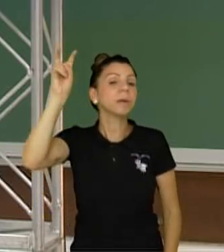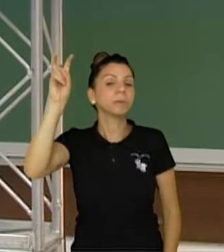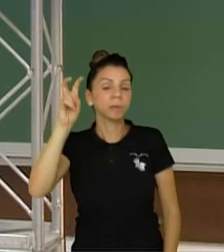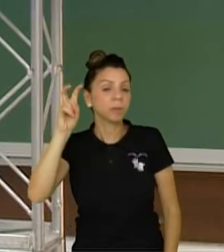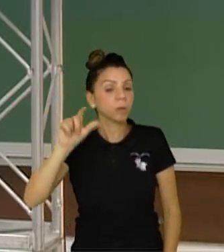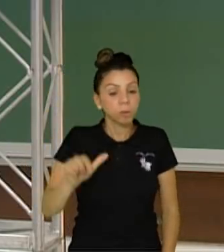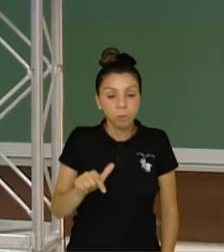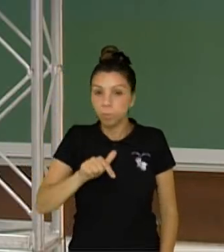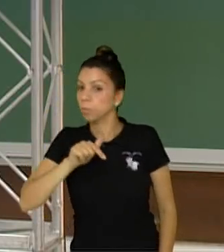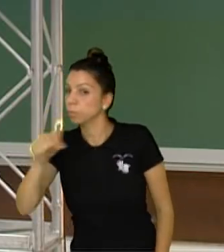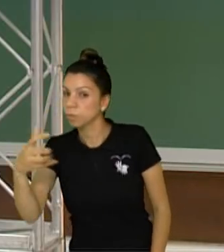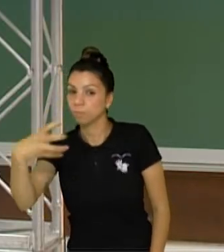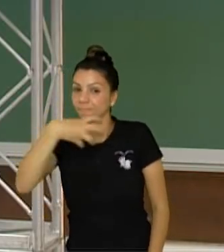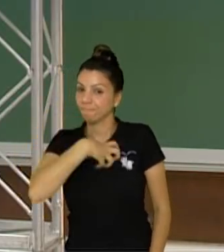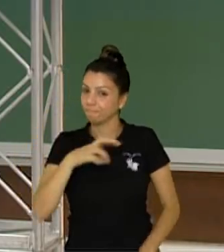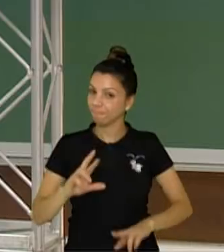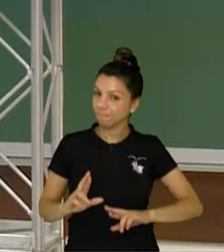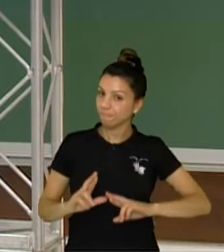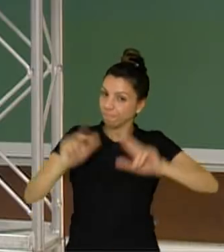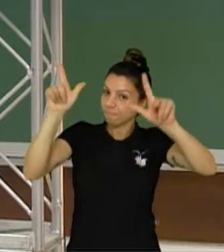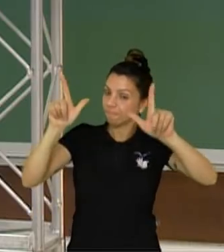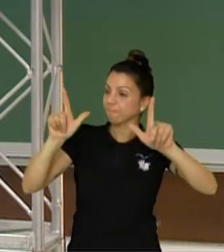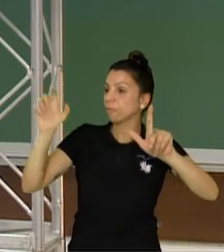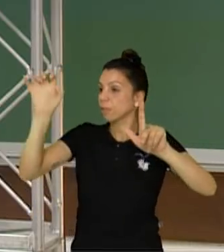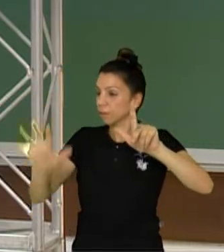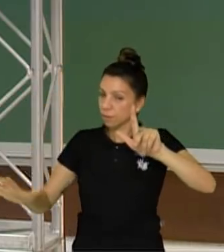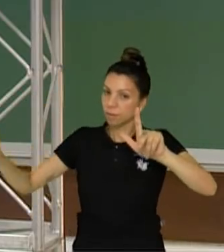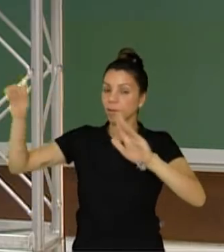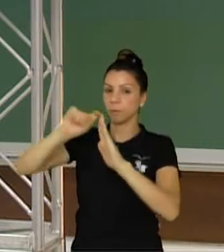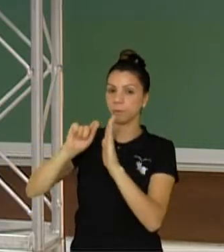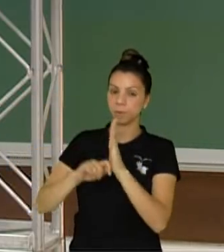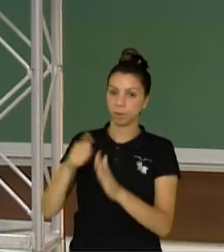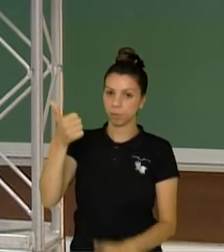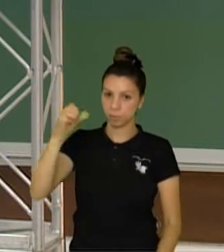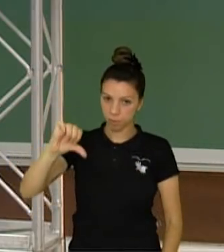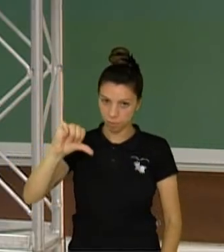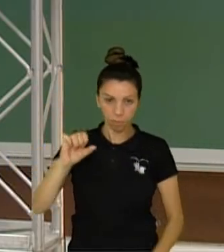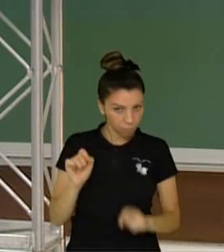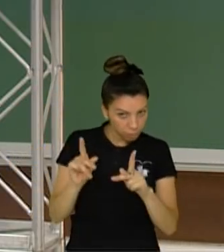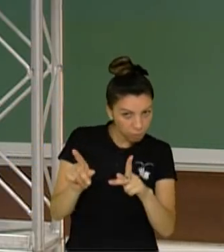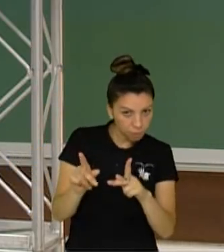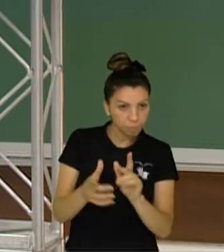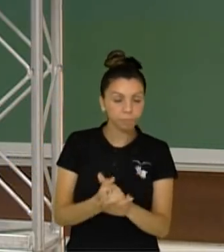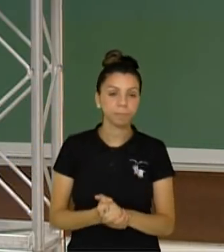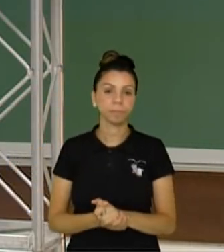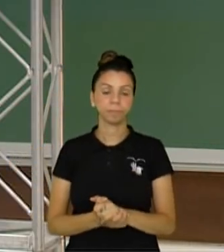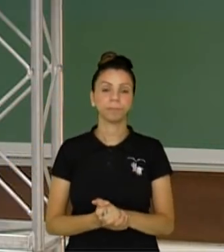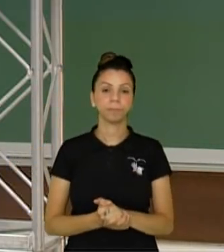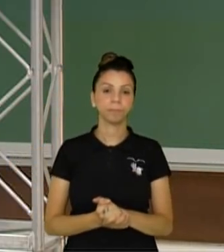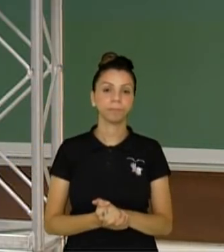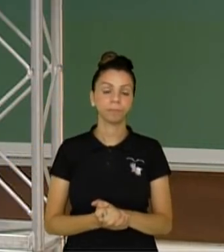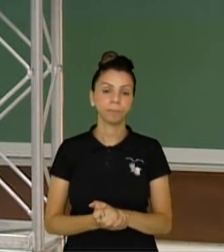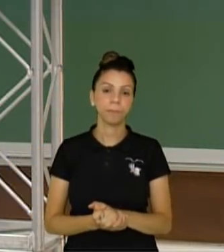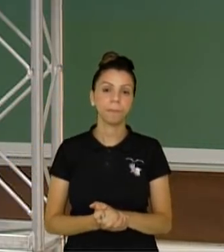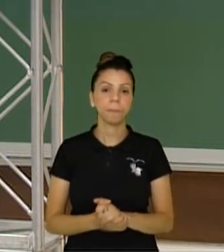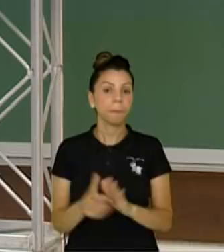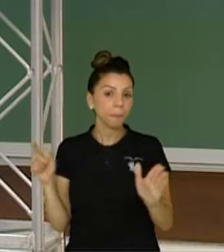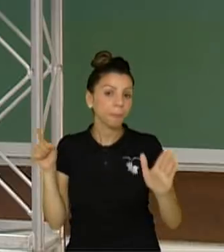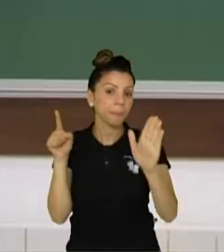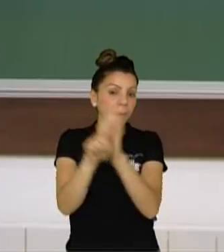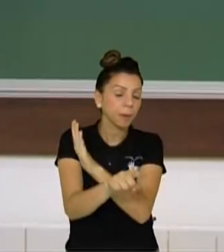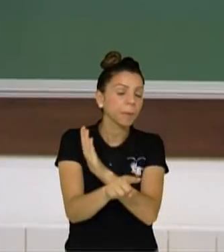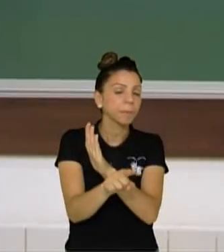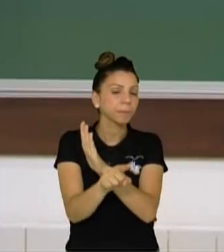maneira diferente daquela europeia do século XIX. Certo? Dito isso, um quiz,